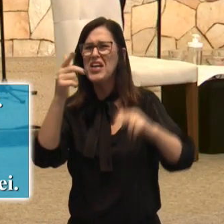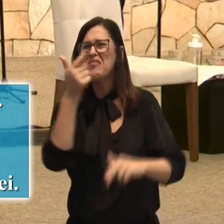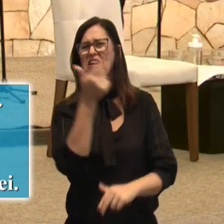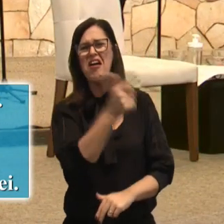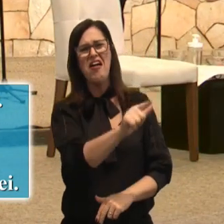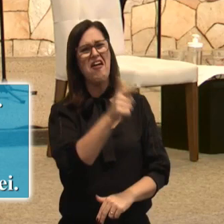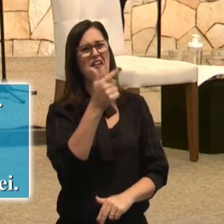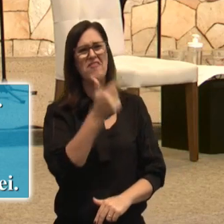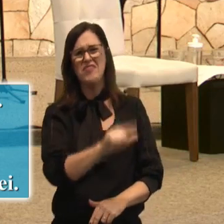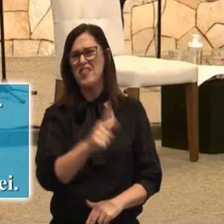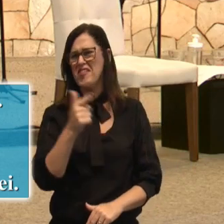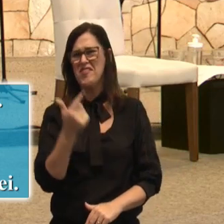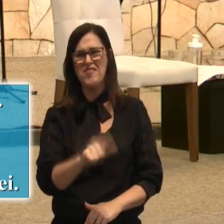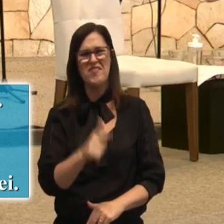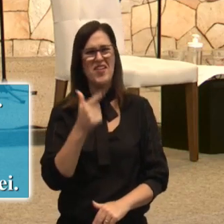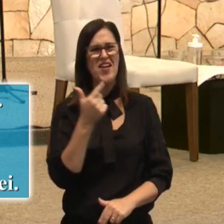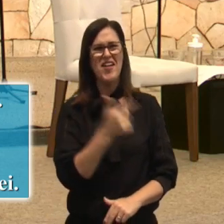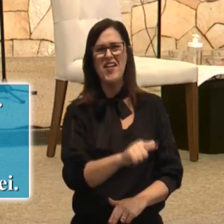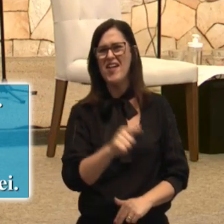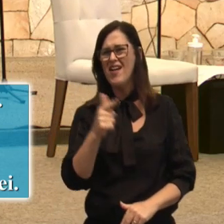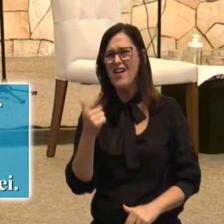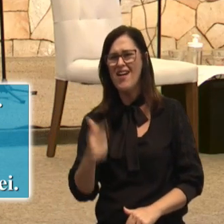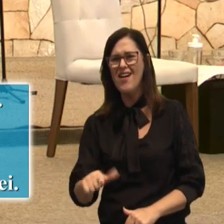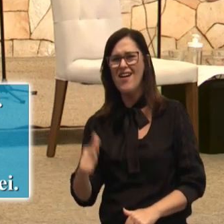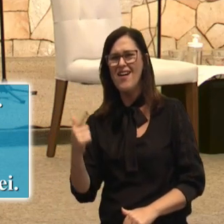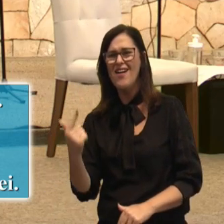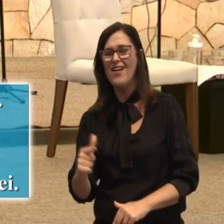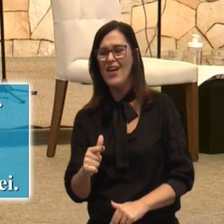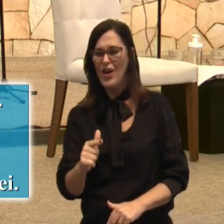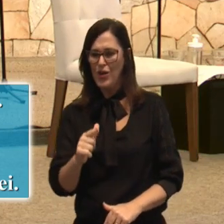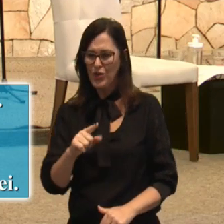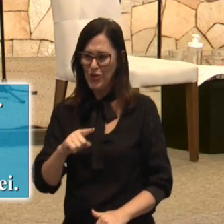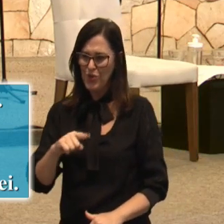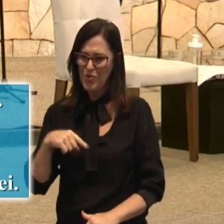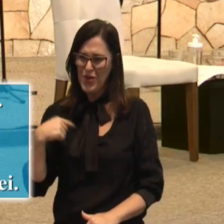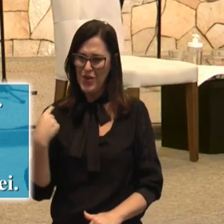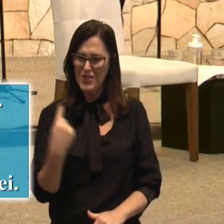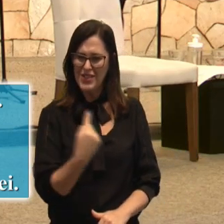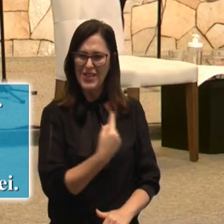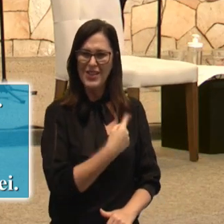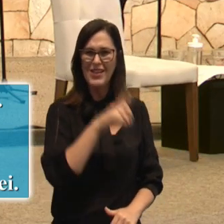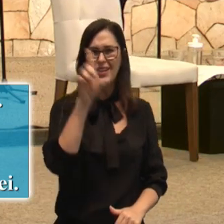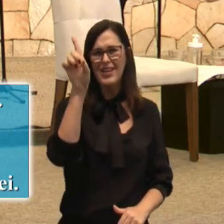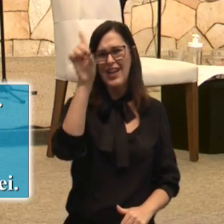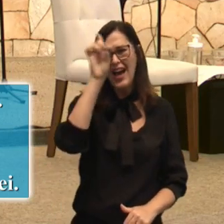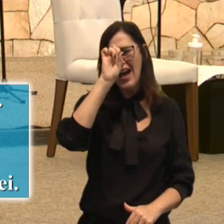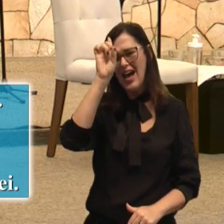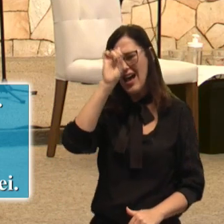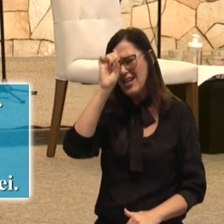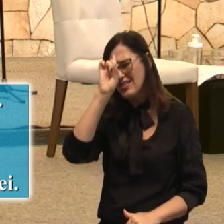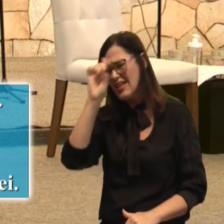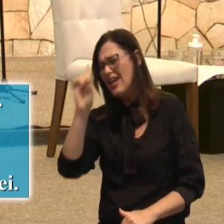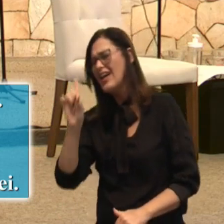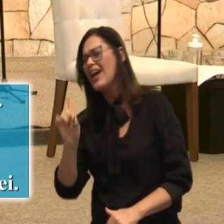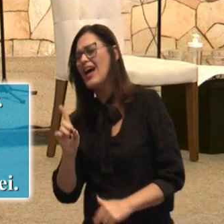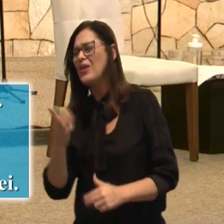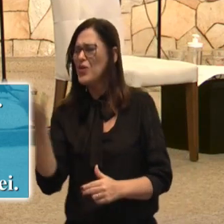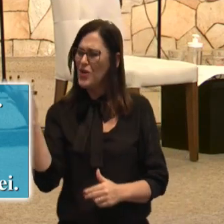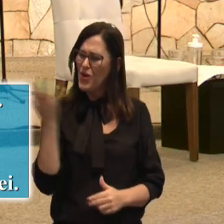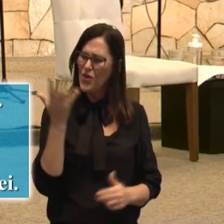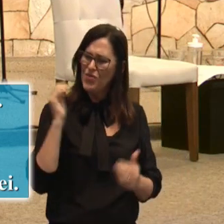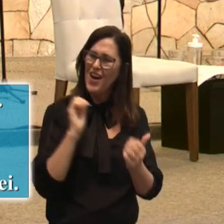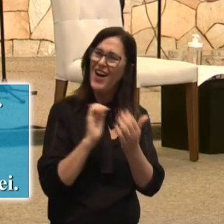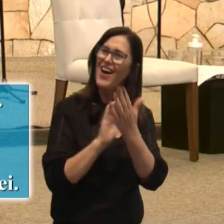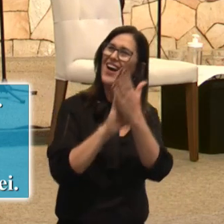outro igual não há. Todos os dias